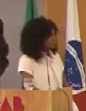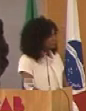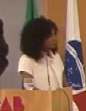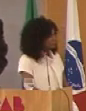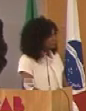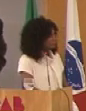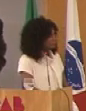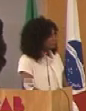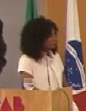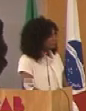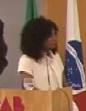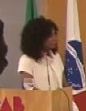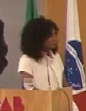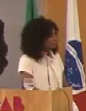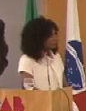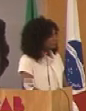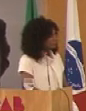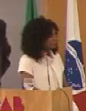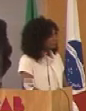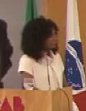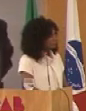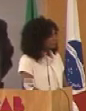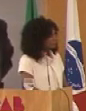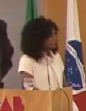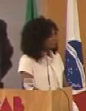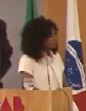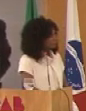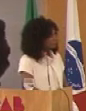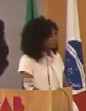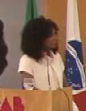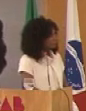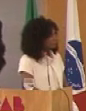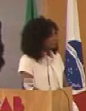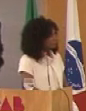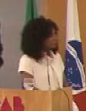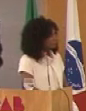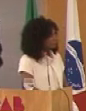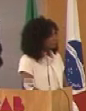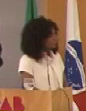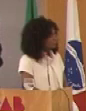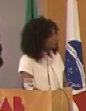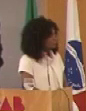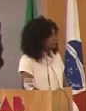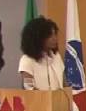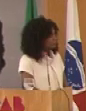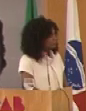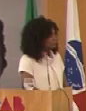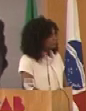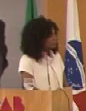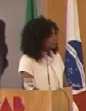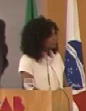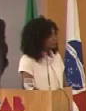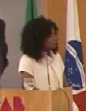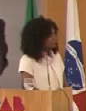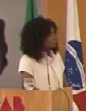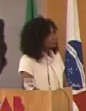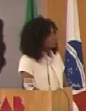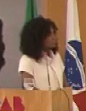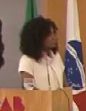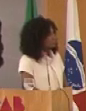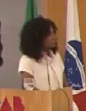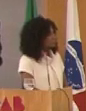apoio financeiro dado pelo Conselho Mundial de Igrejas ao projeto Brasil Tortura Nunca Mais, que